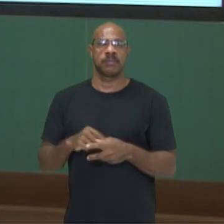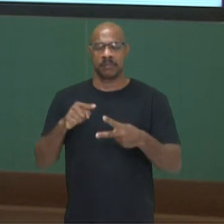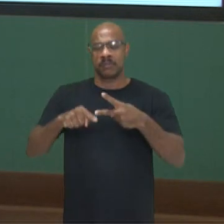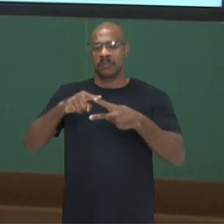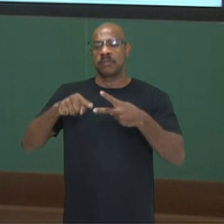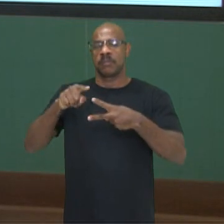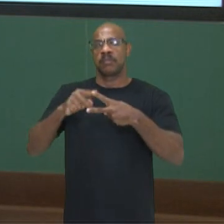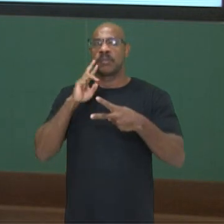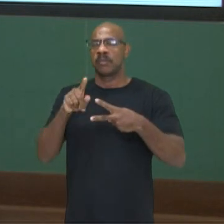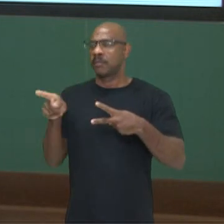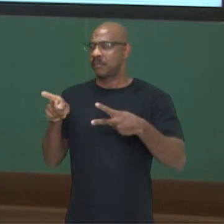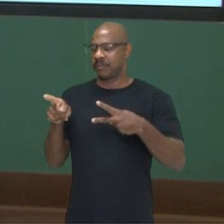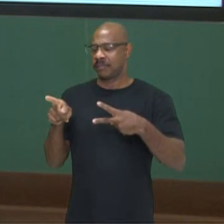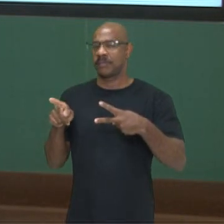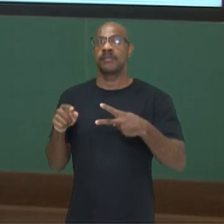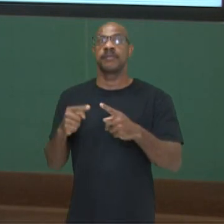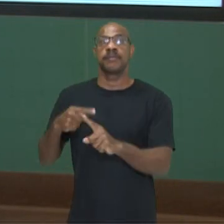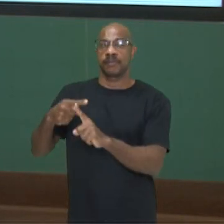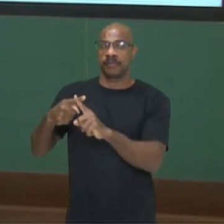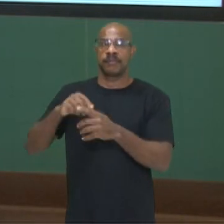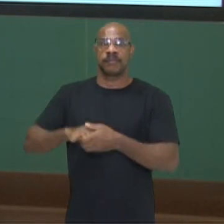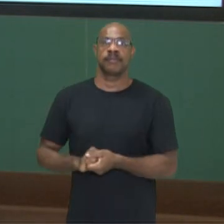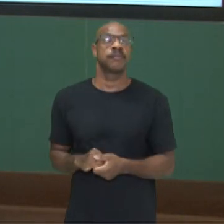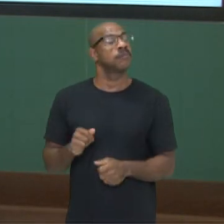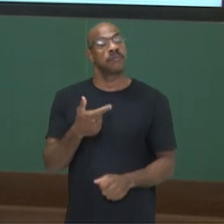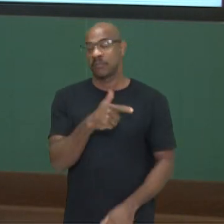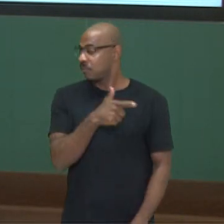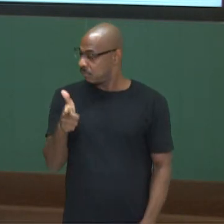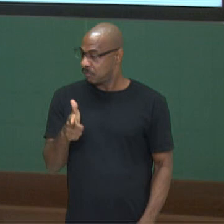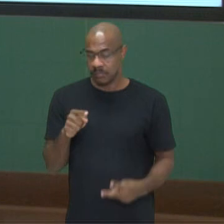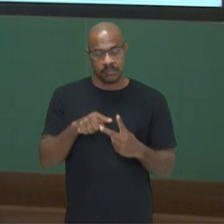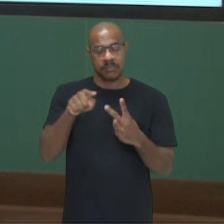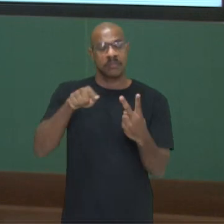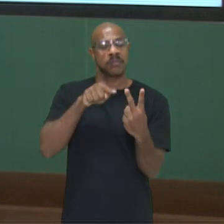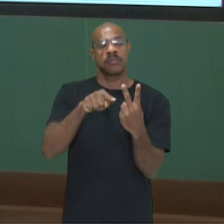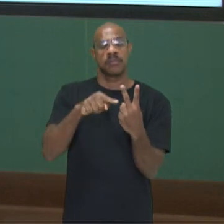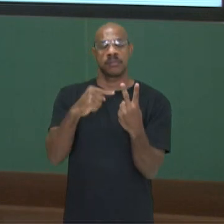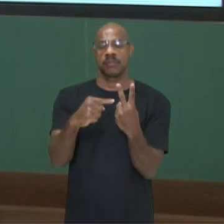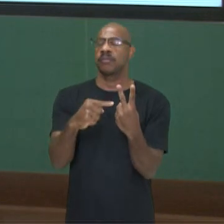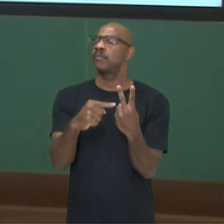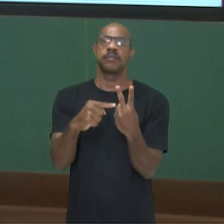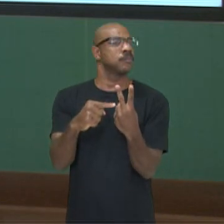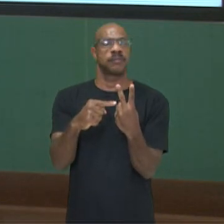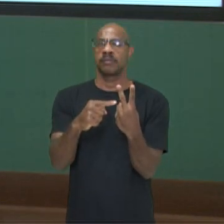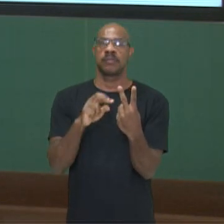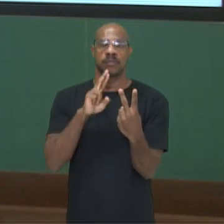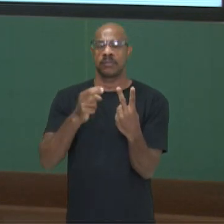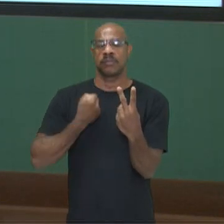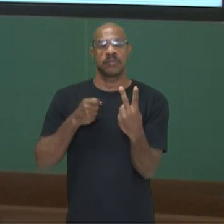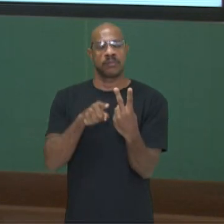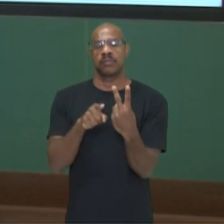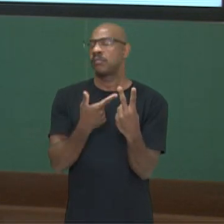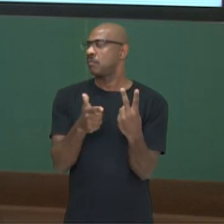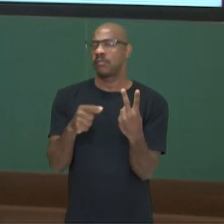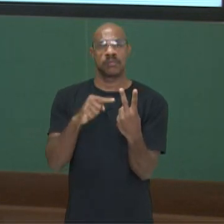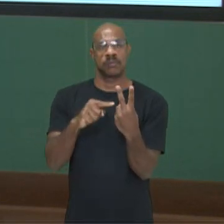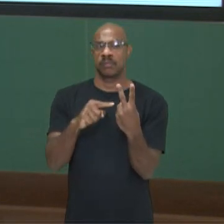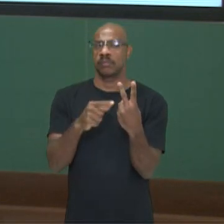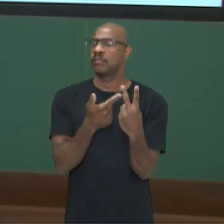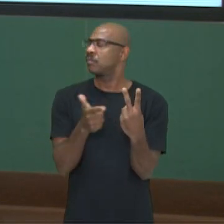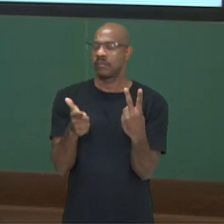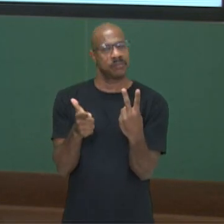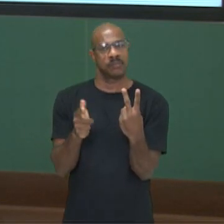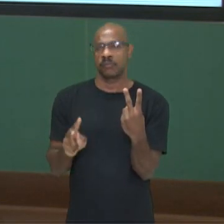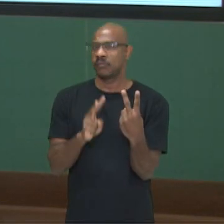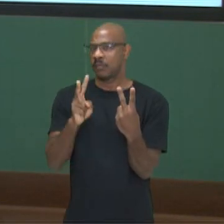positivos, certo? Então, não existe raiz negativa de um número, não existe raiz